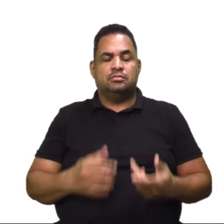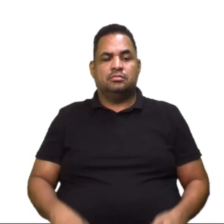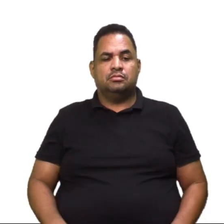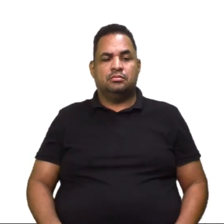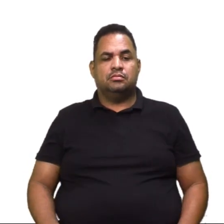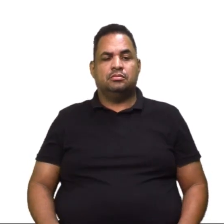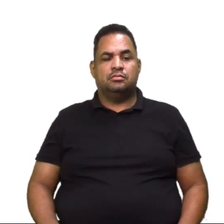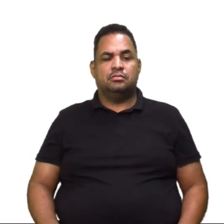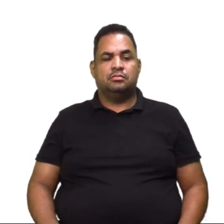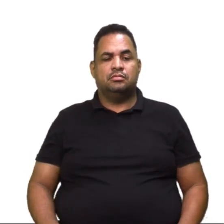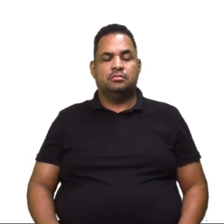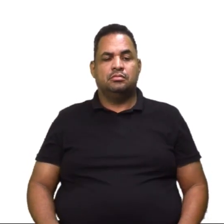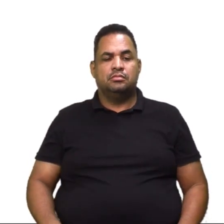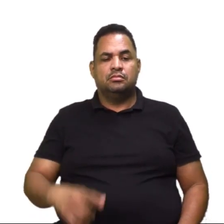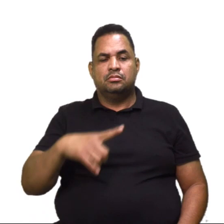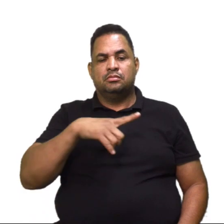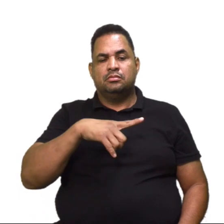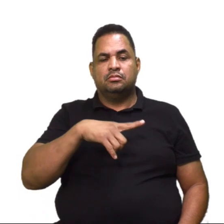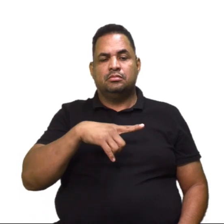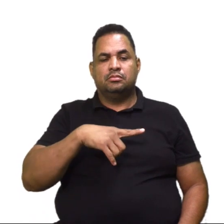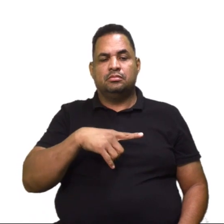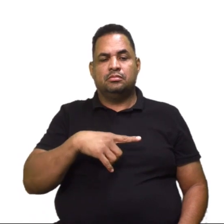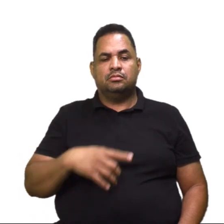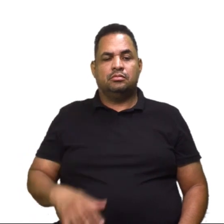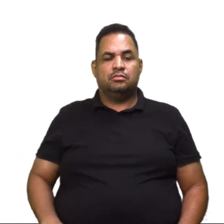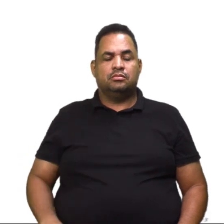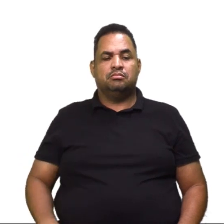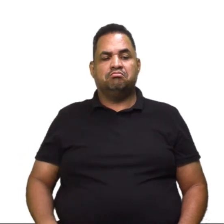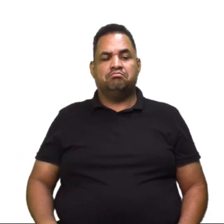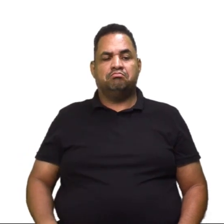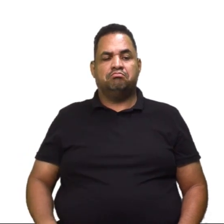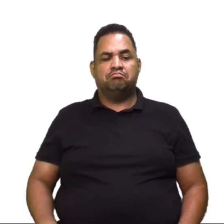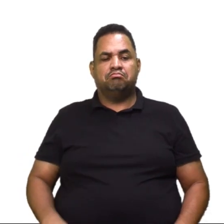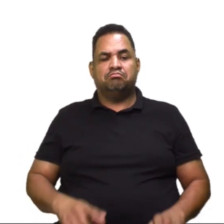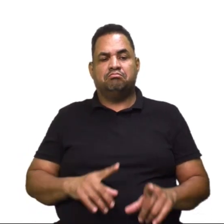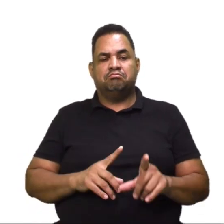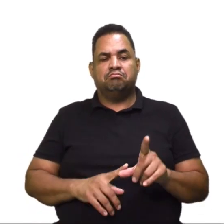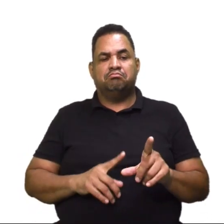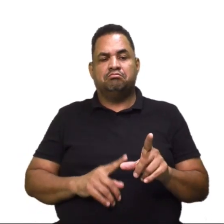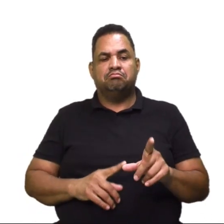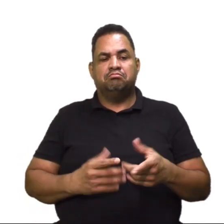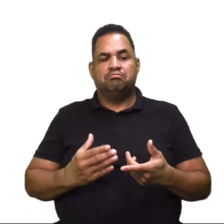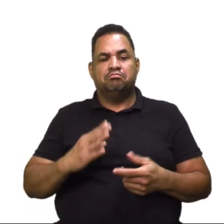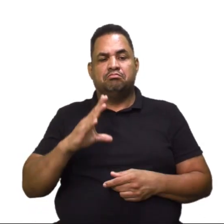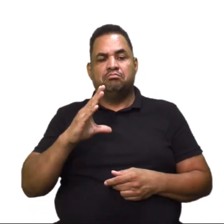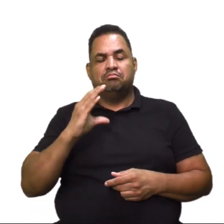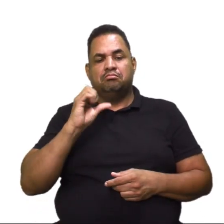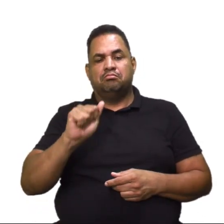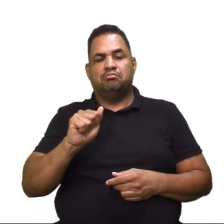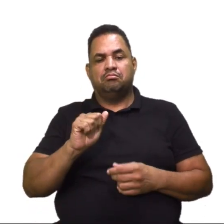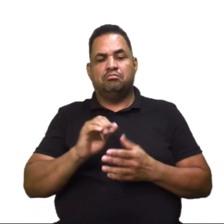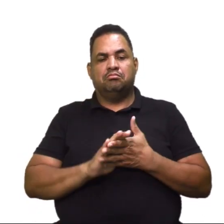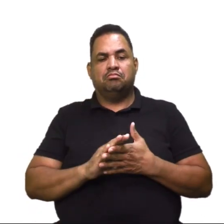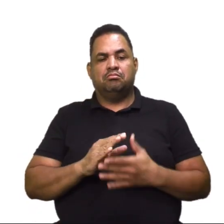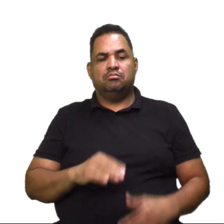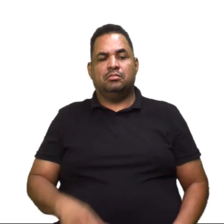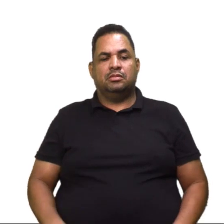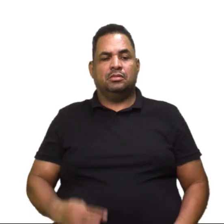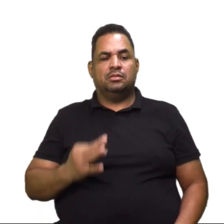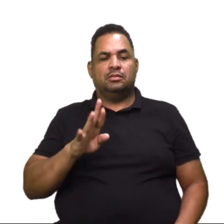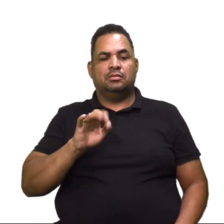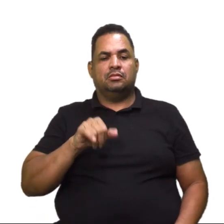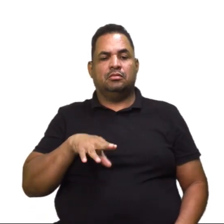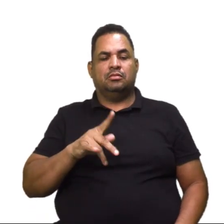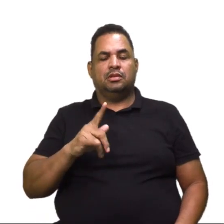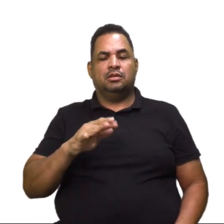né? Aí você tem a clamídia, que também é uma bactéria, e aí você tem a Treponema